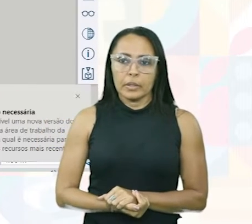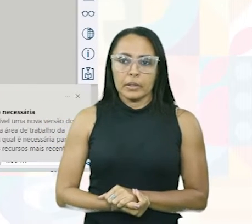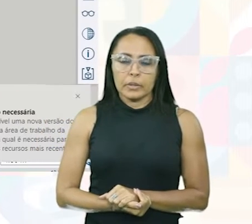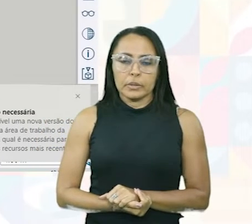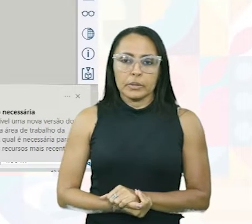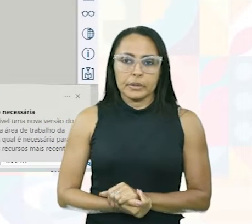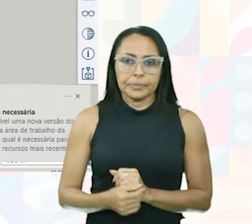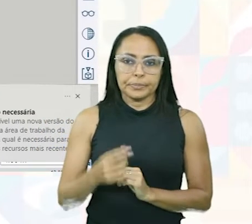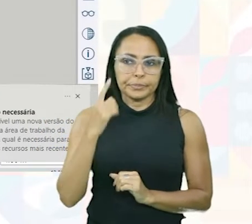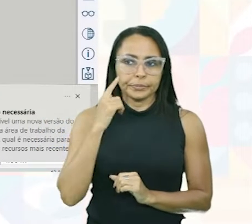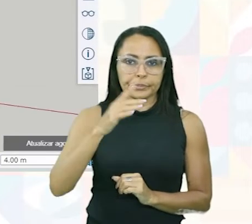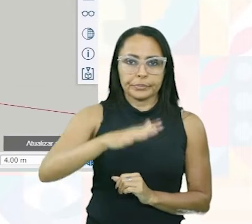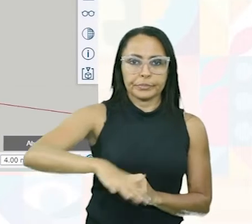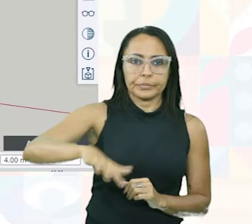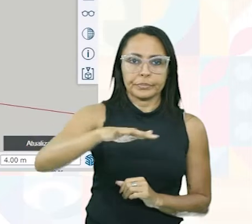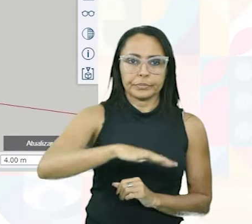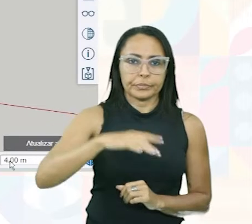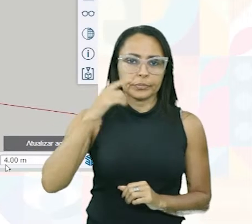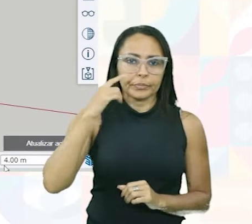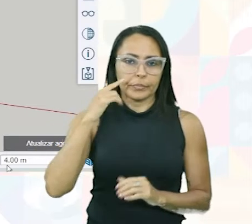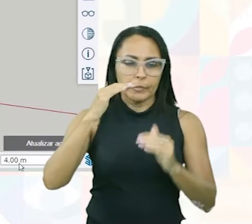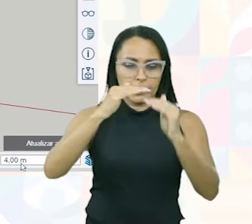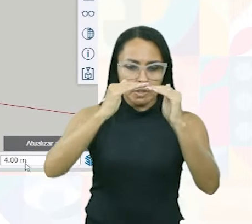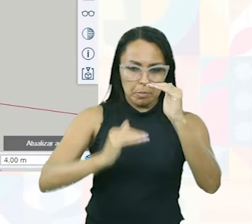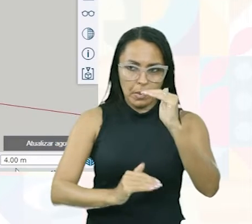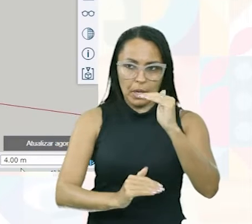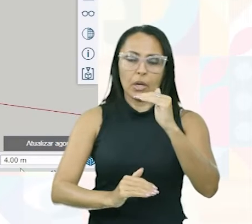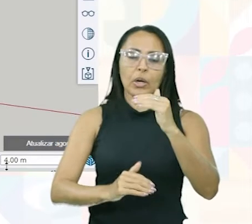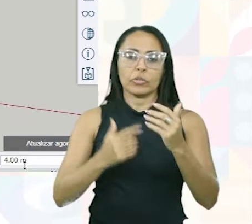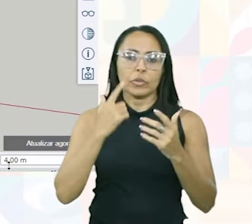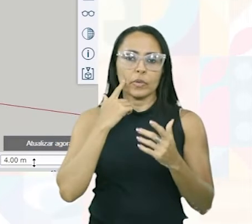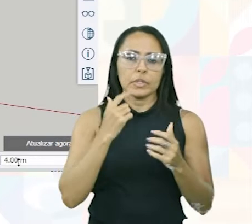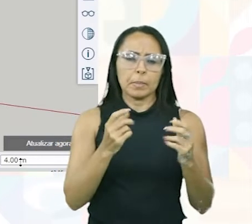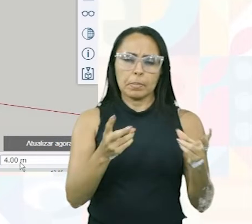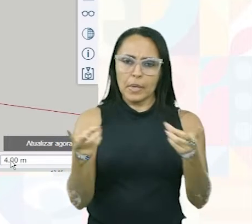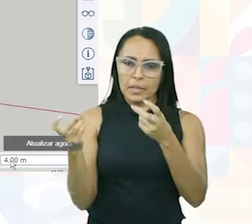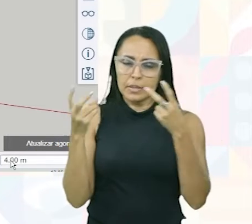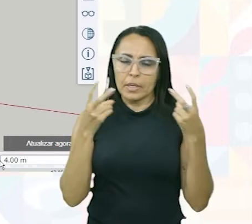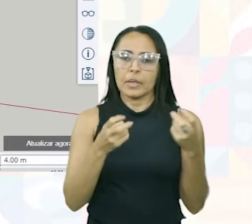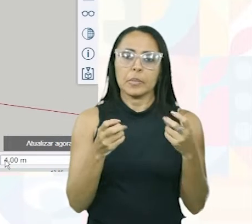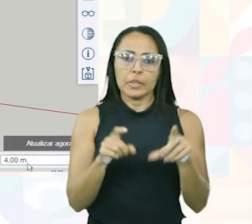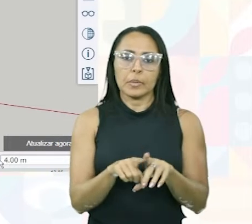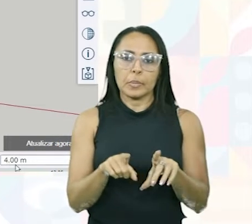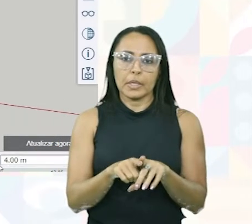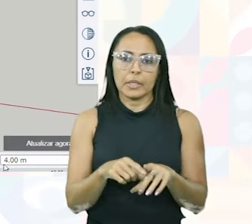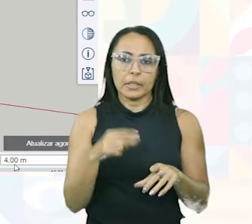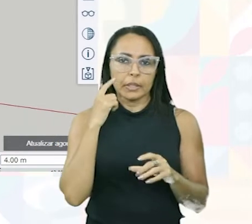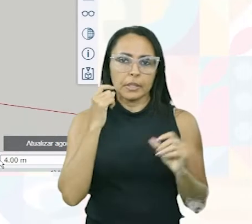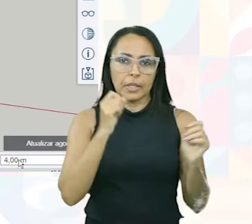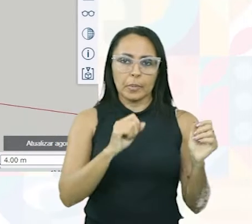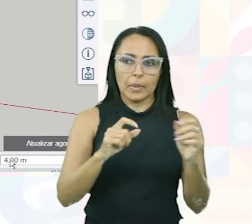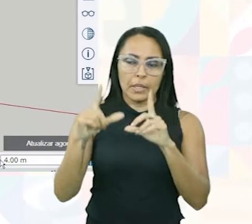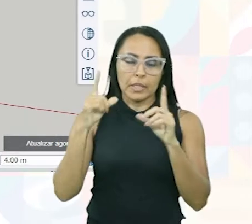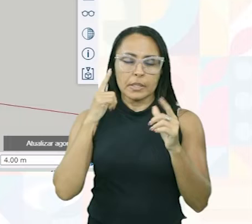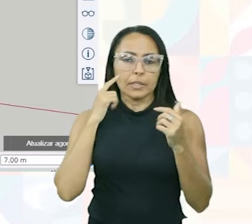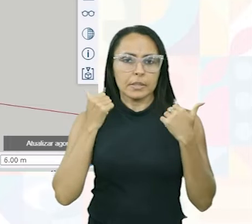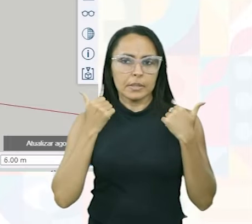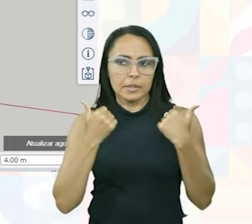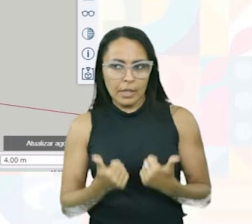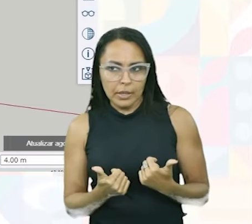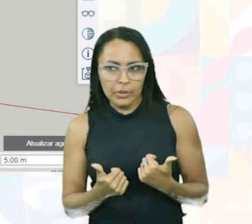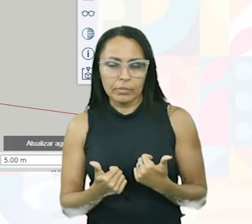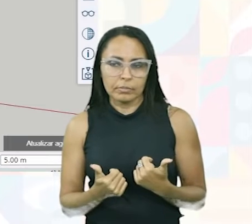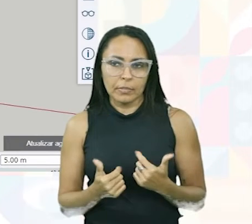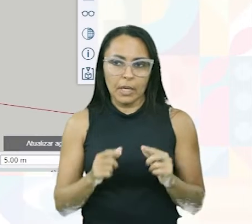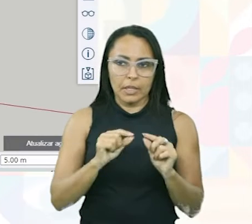nessa lateral inferior, vocês podem ver que aparece a medida, certo? Aparece a